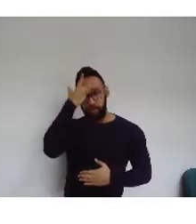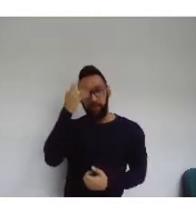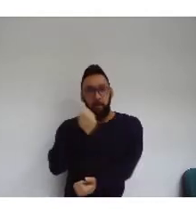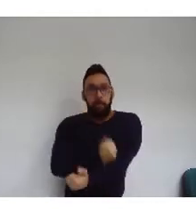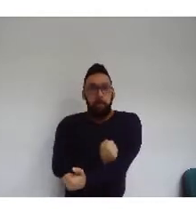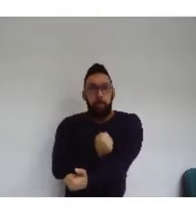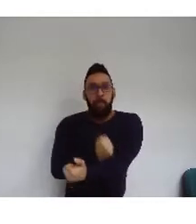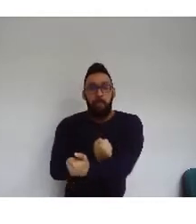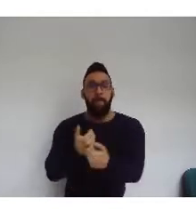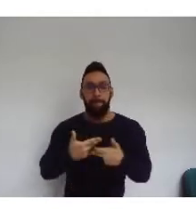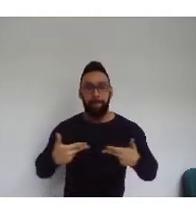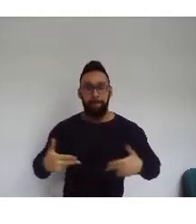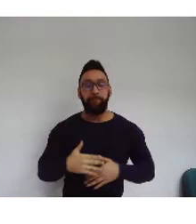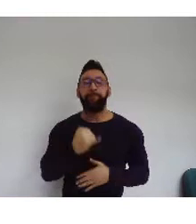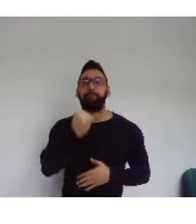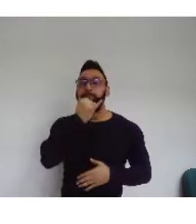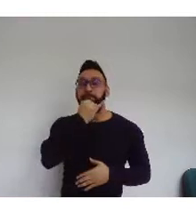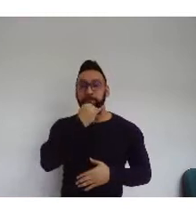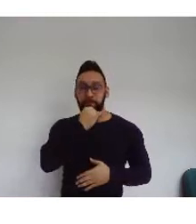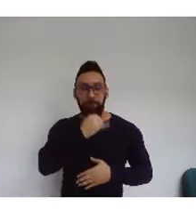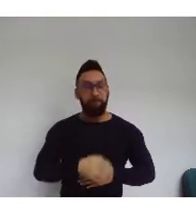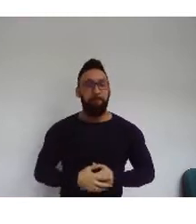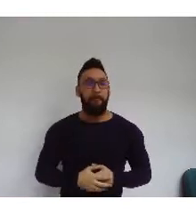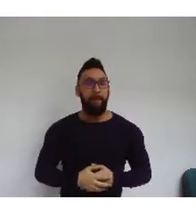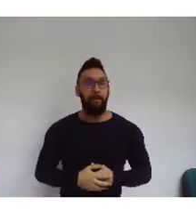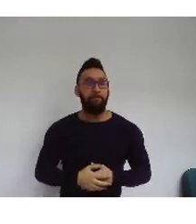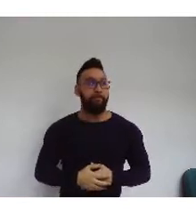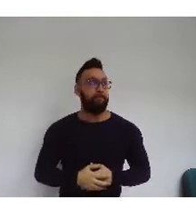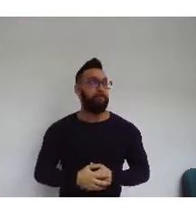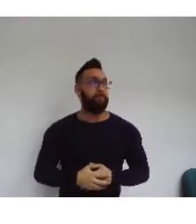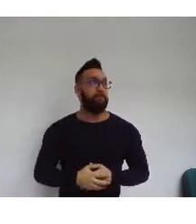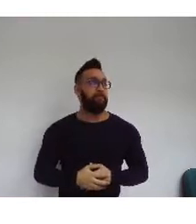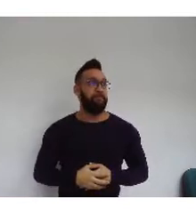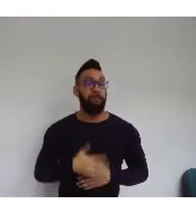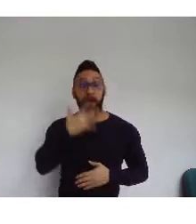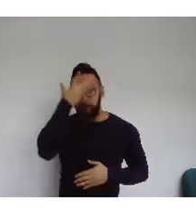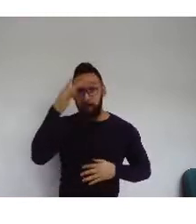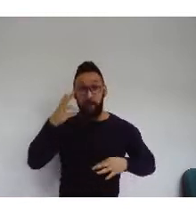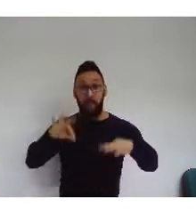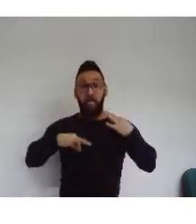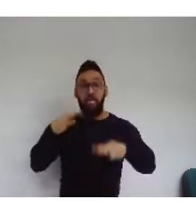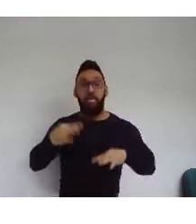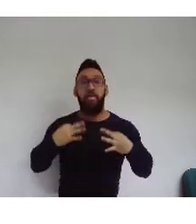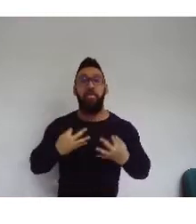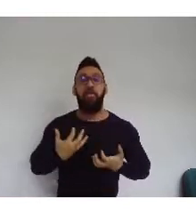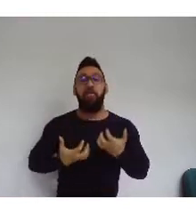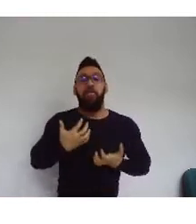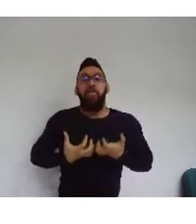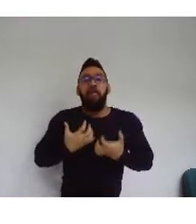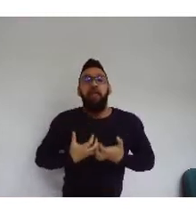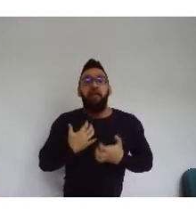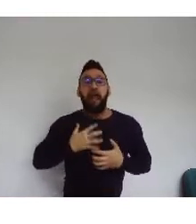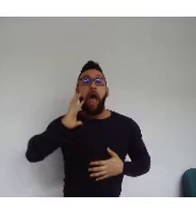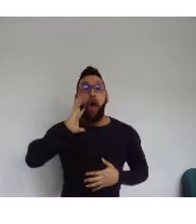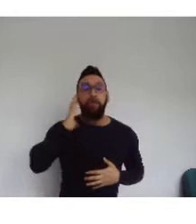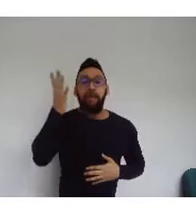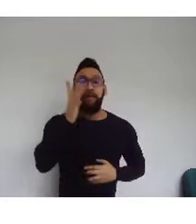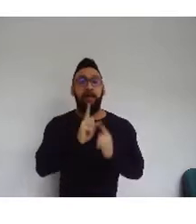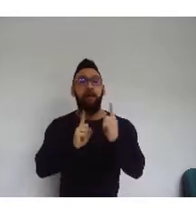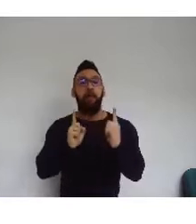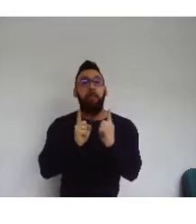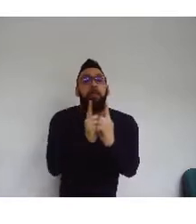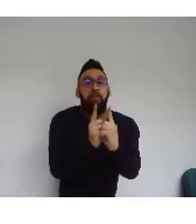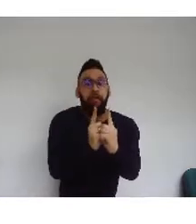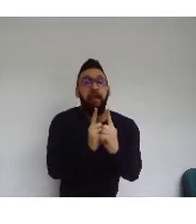que possibilita o exercício do desejo sexual em lugares públicos, que vem ganhando mais e mais adeptos